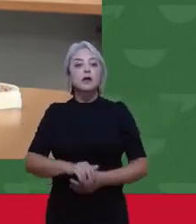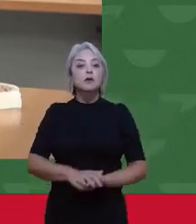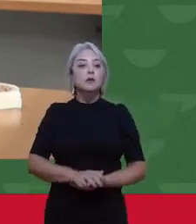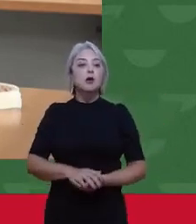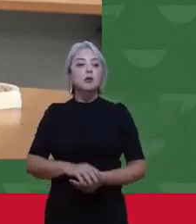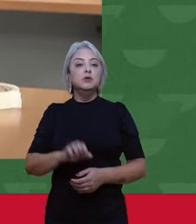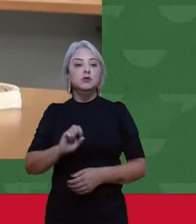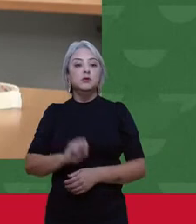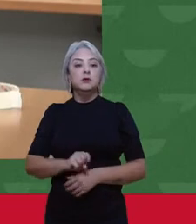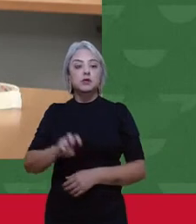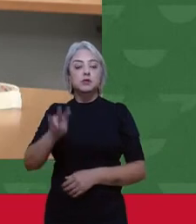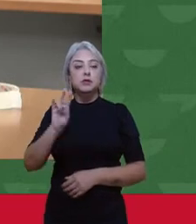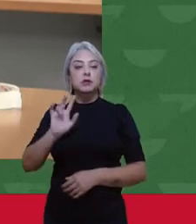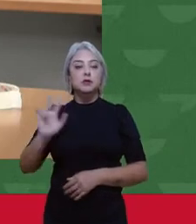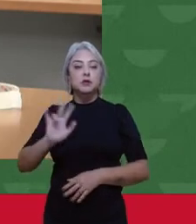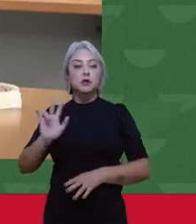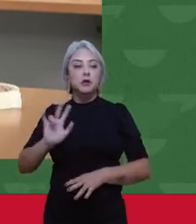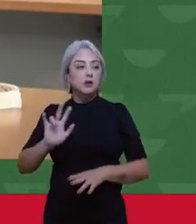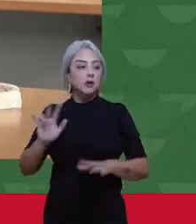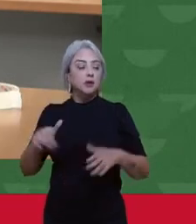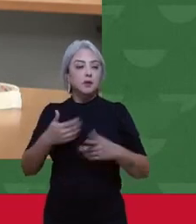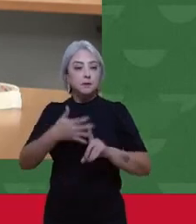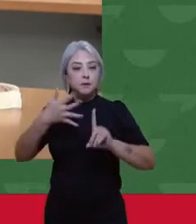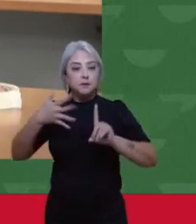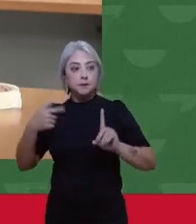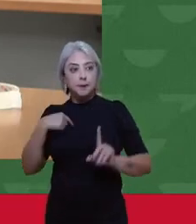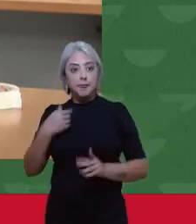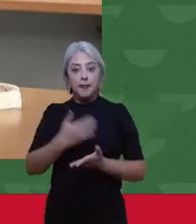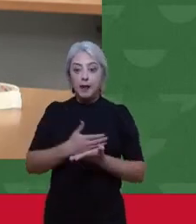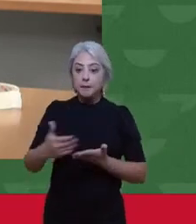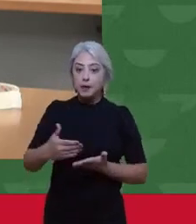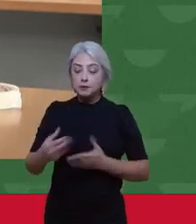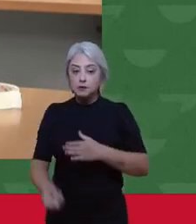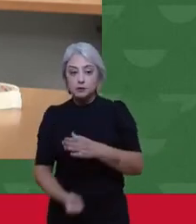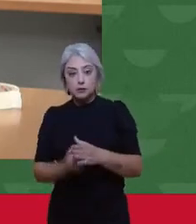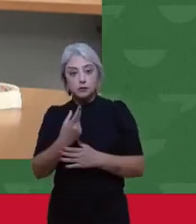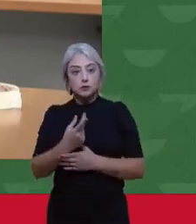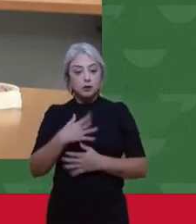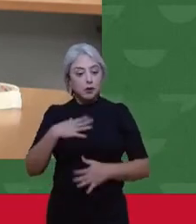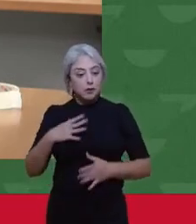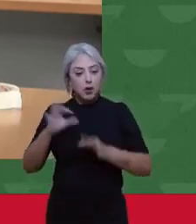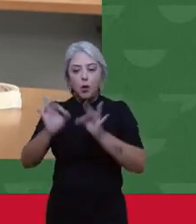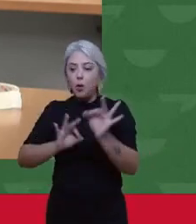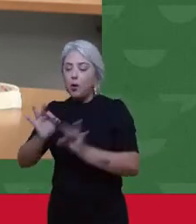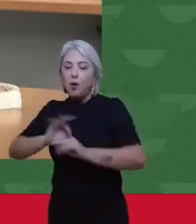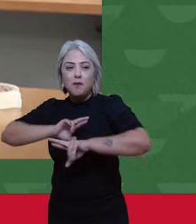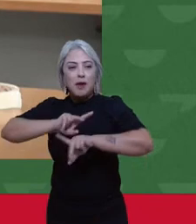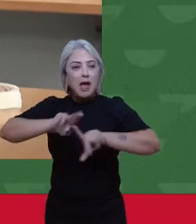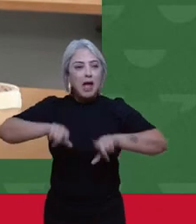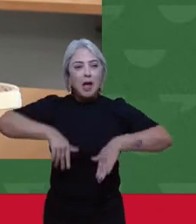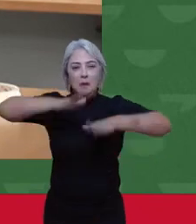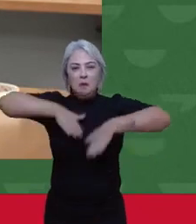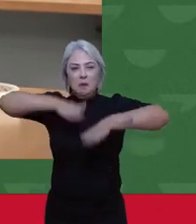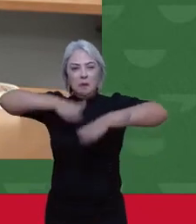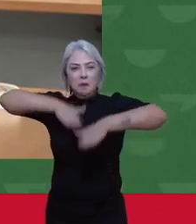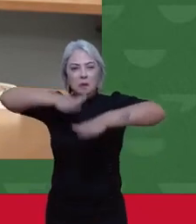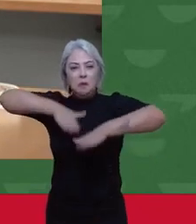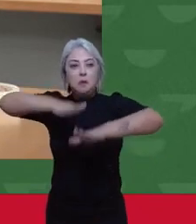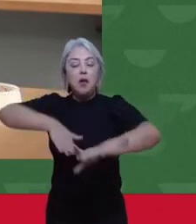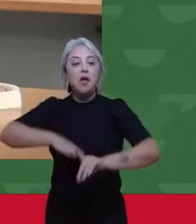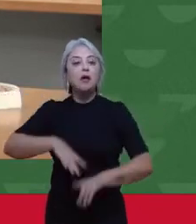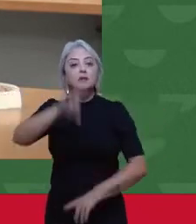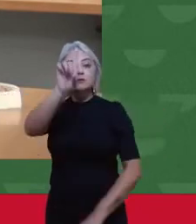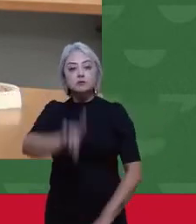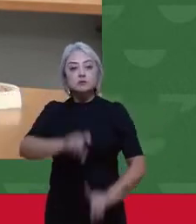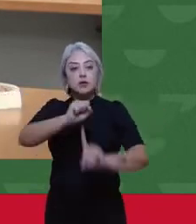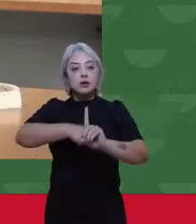sofriam represárias por parte das autoridades. A partir desse acontecimento, foram organizados vários protestos em favor dos